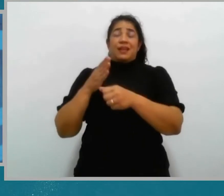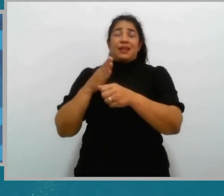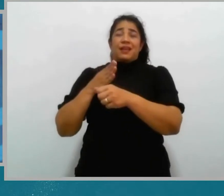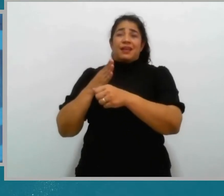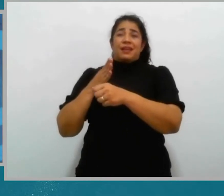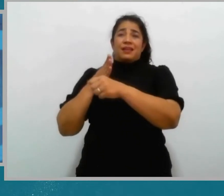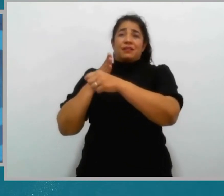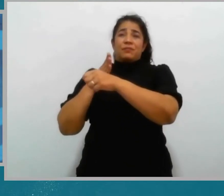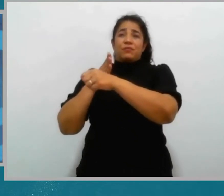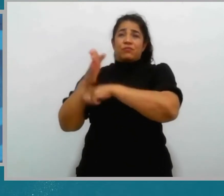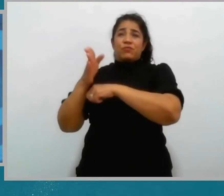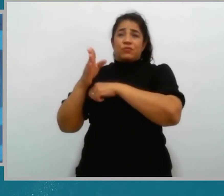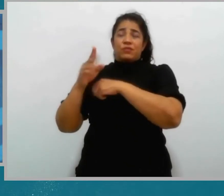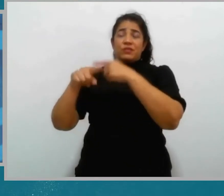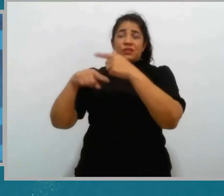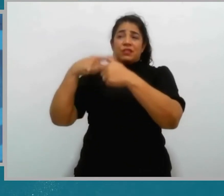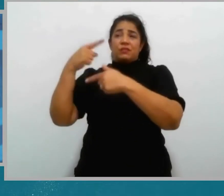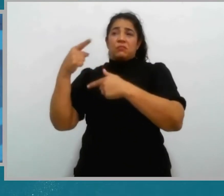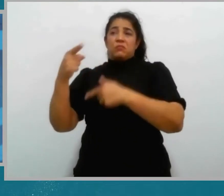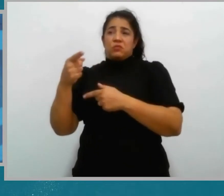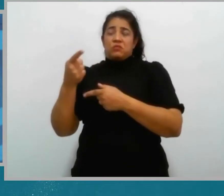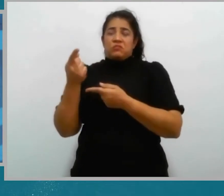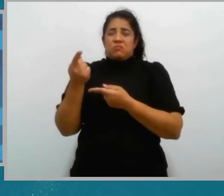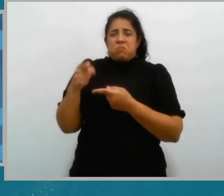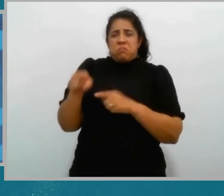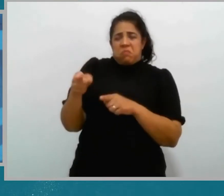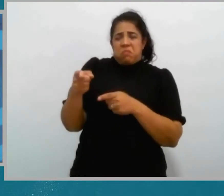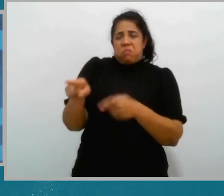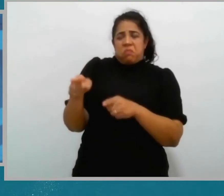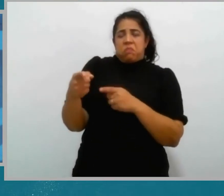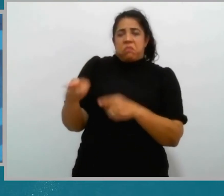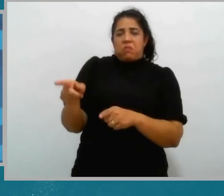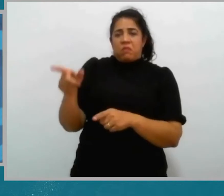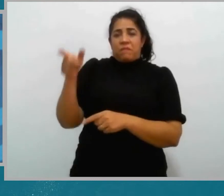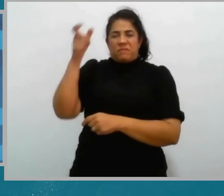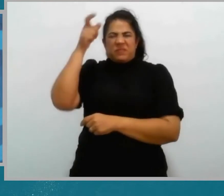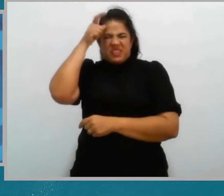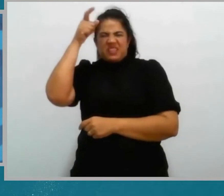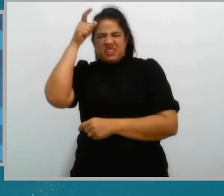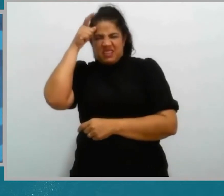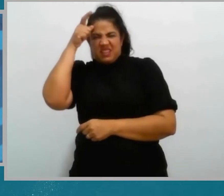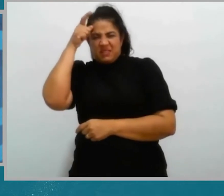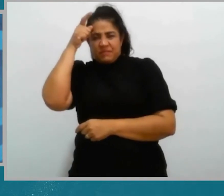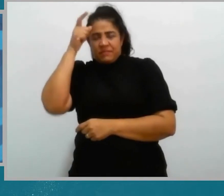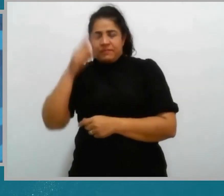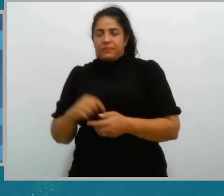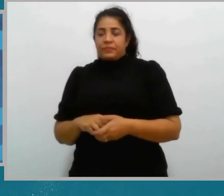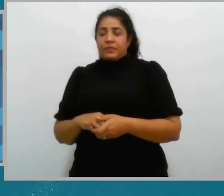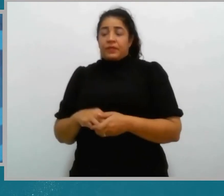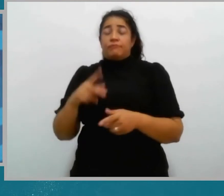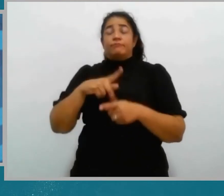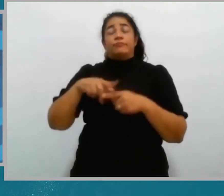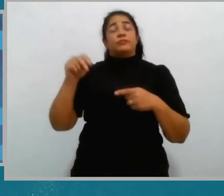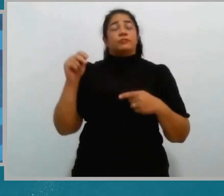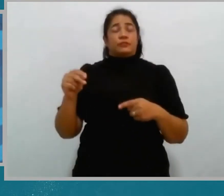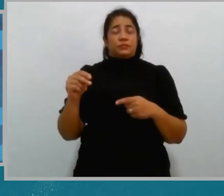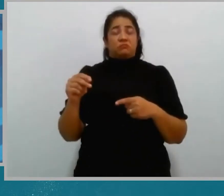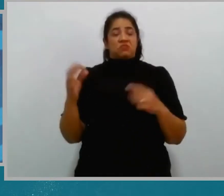diabo e pronto para executar o seu ministério,